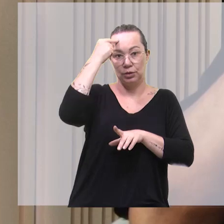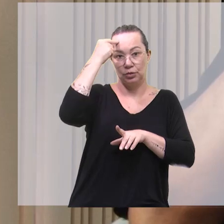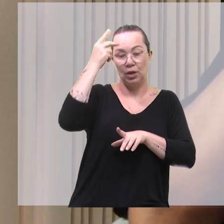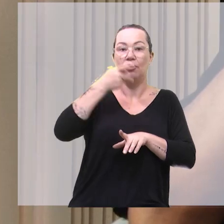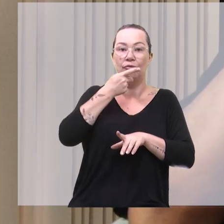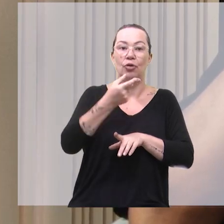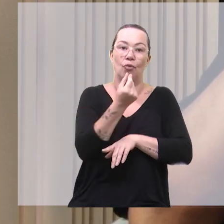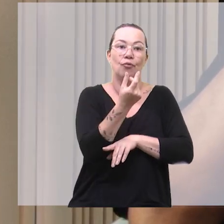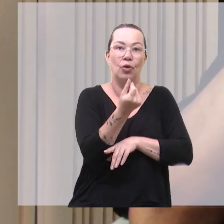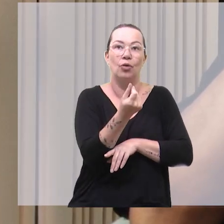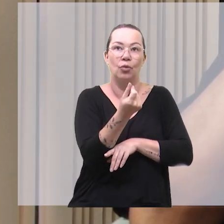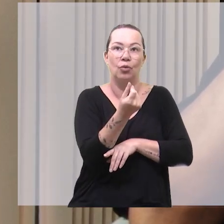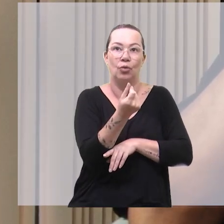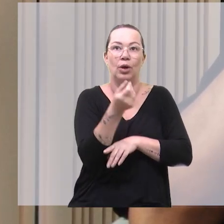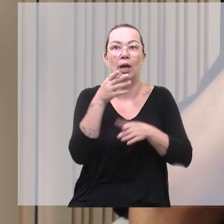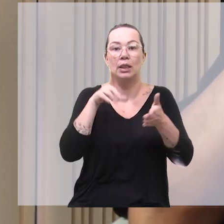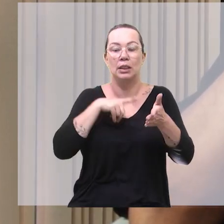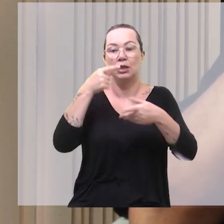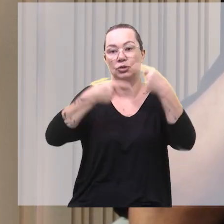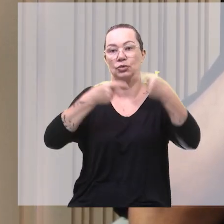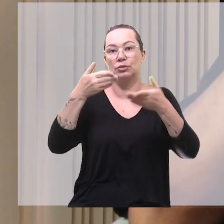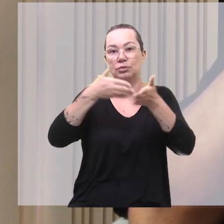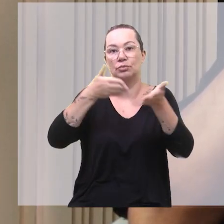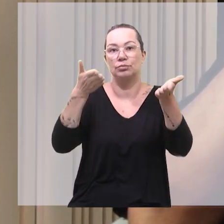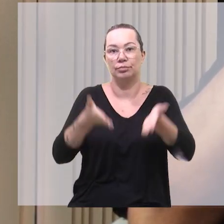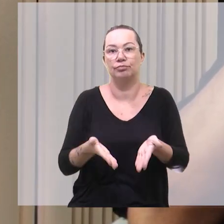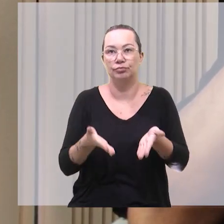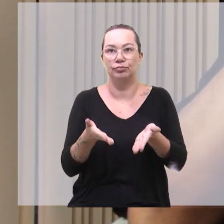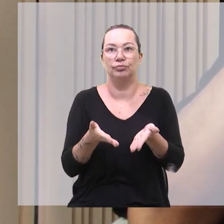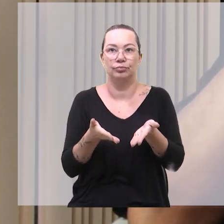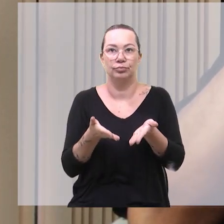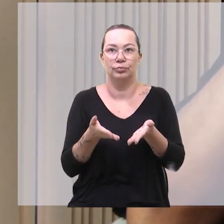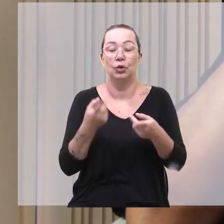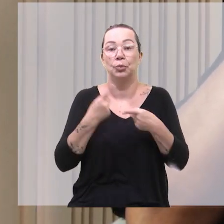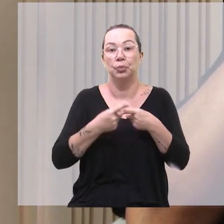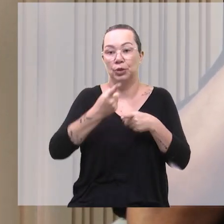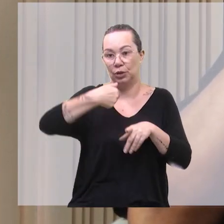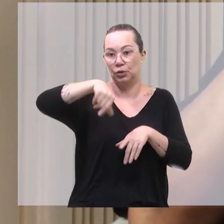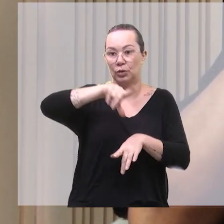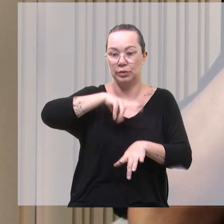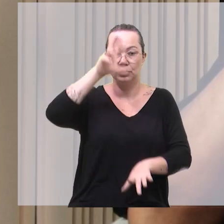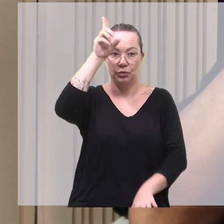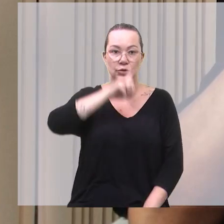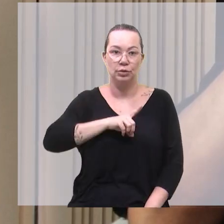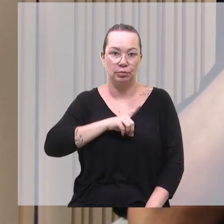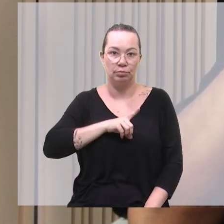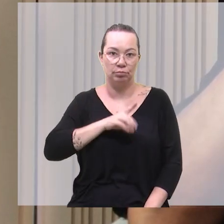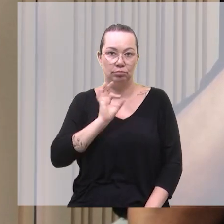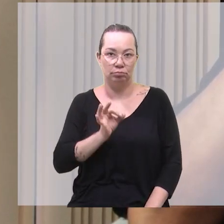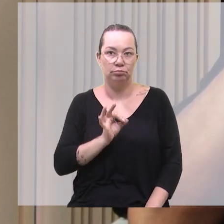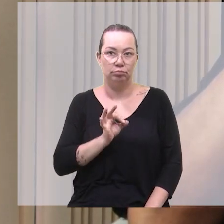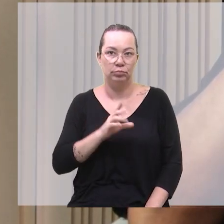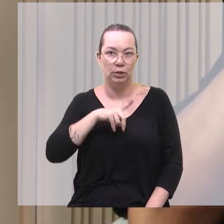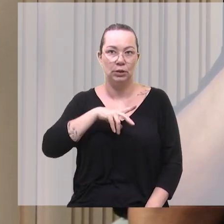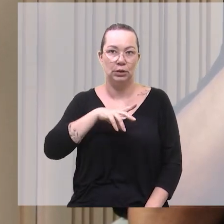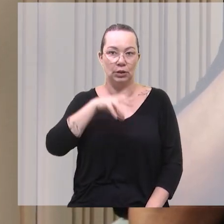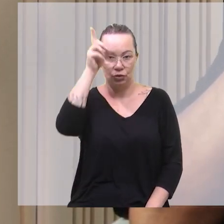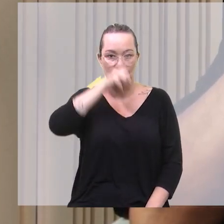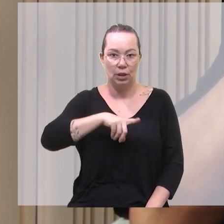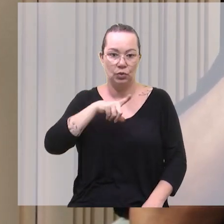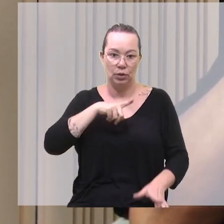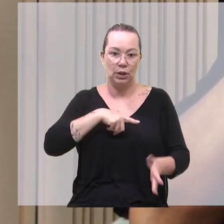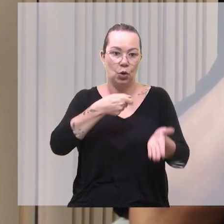valor, e aí a gente tem essa discussão até hoje. Porque nós temos direitos, nós